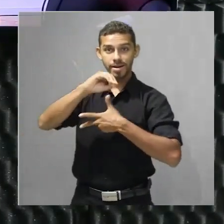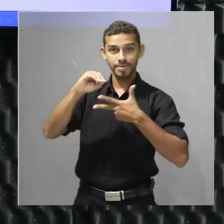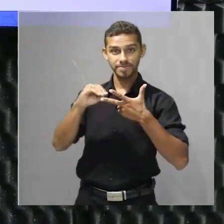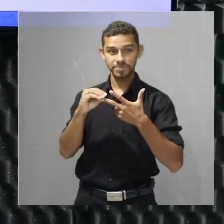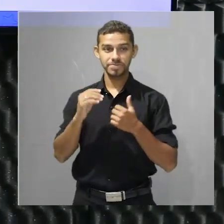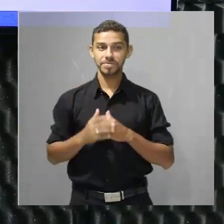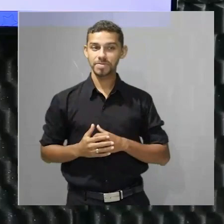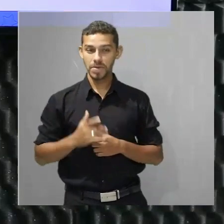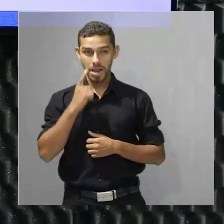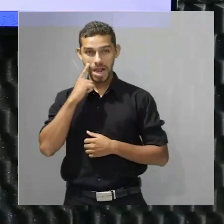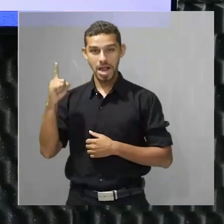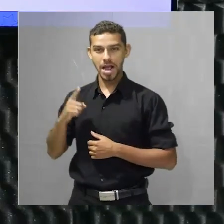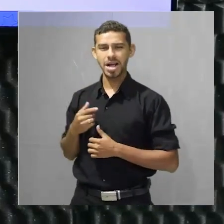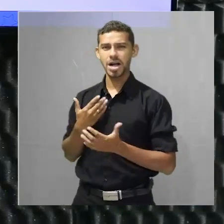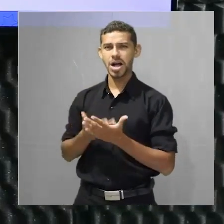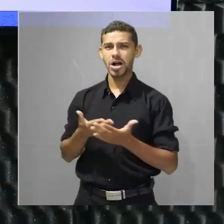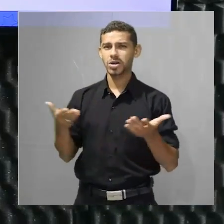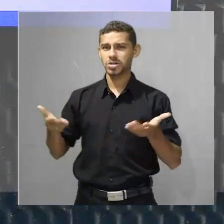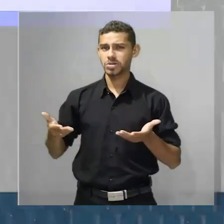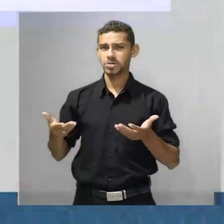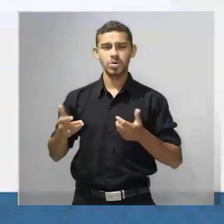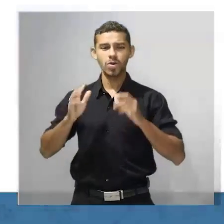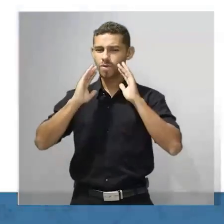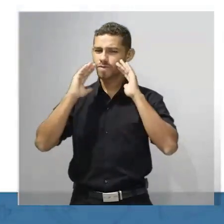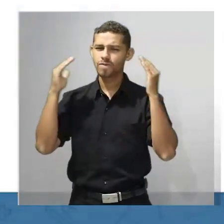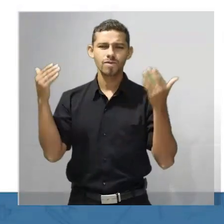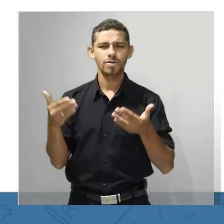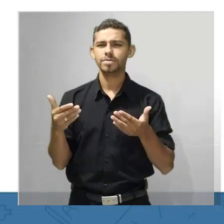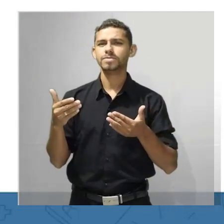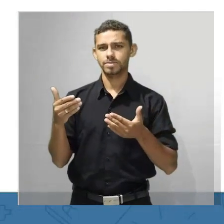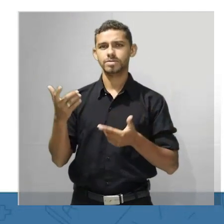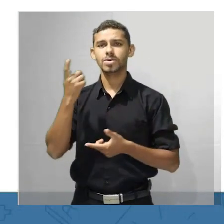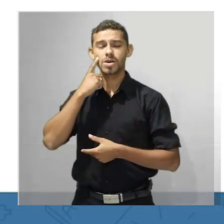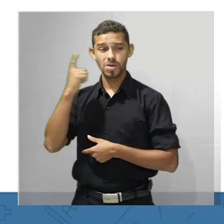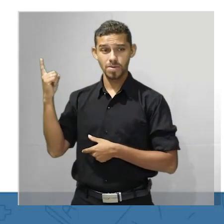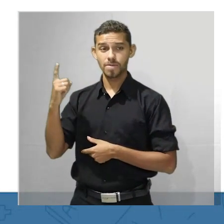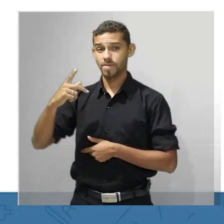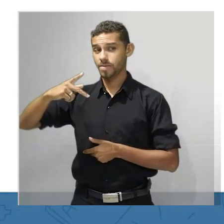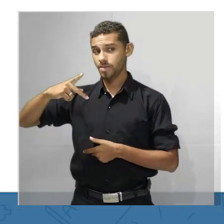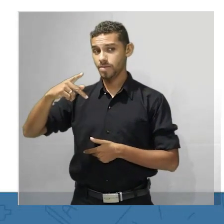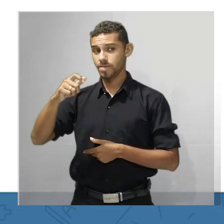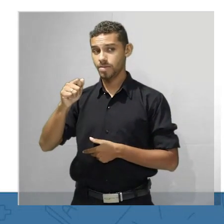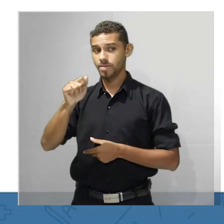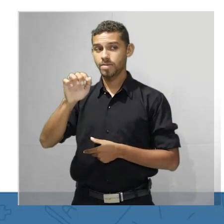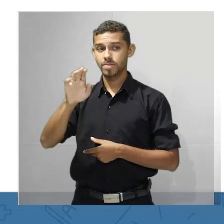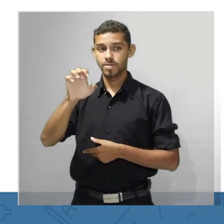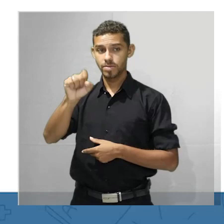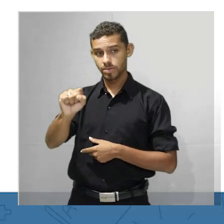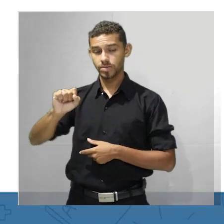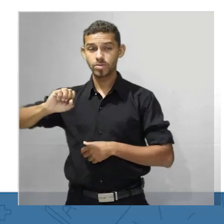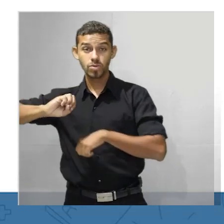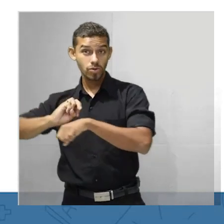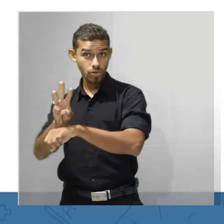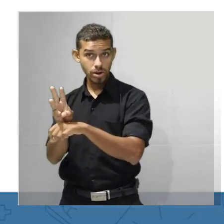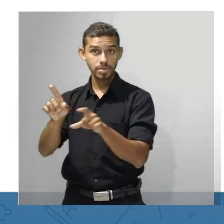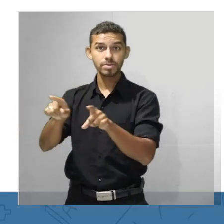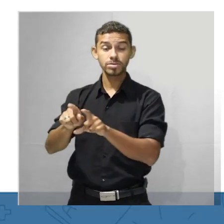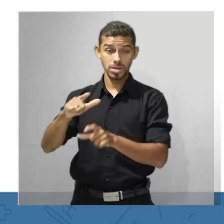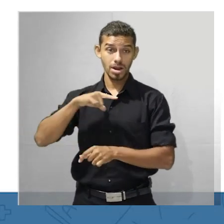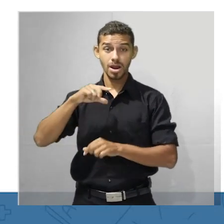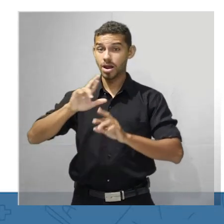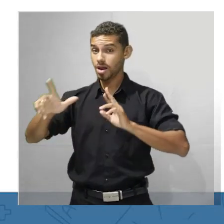hoje a aula de hoje teremos como foco o pais Uema vocês sabem que nós fazemos essa diferenciação